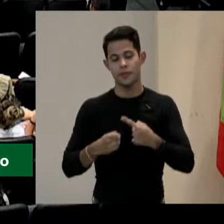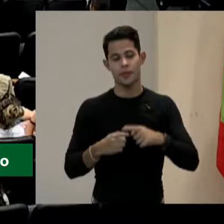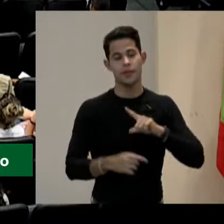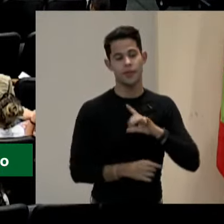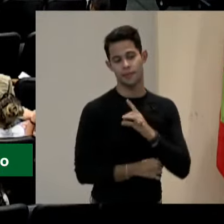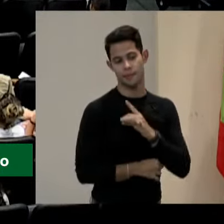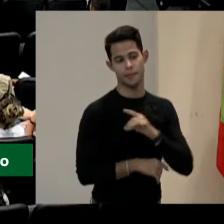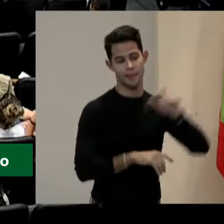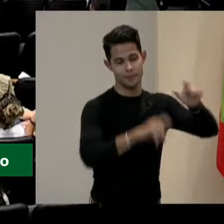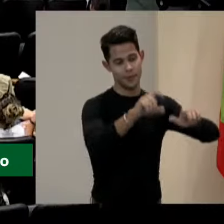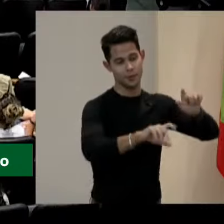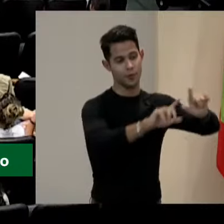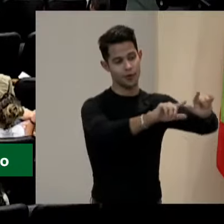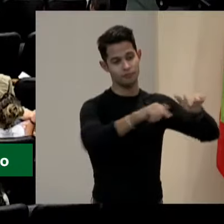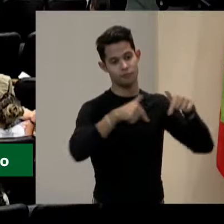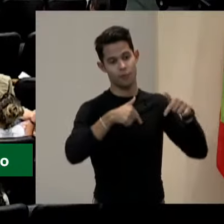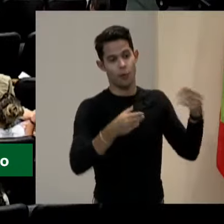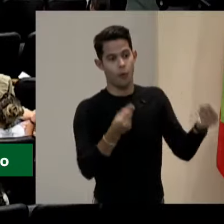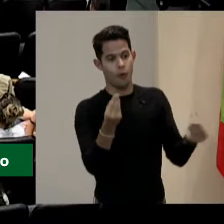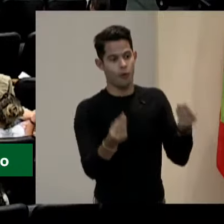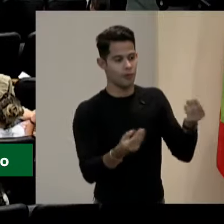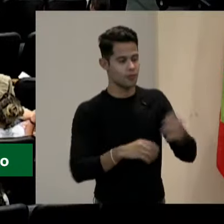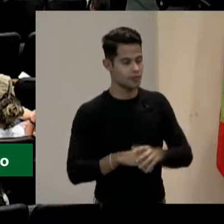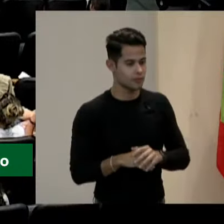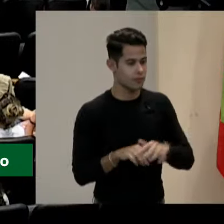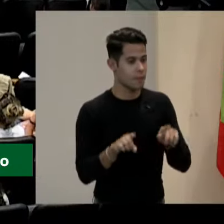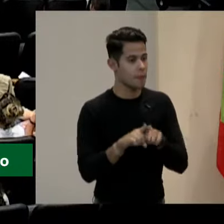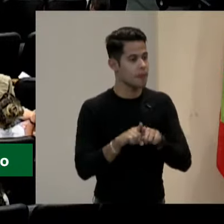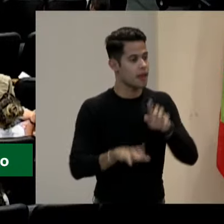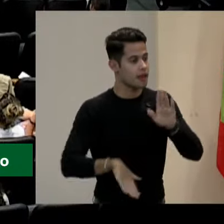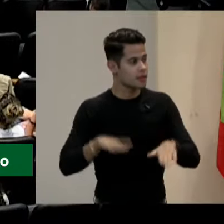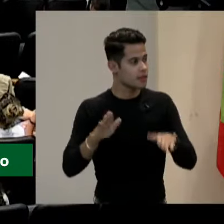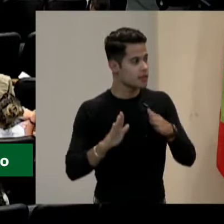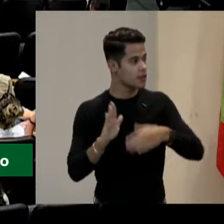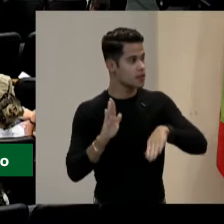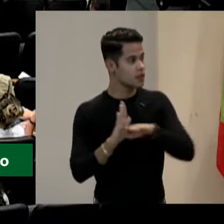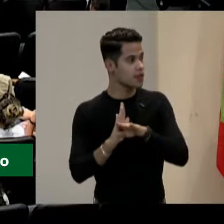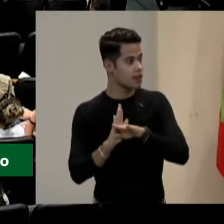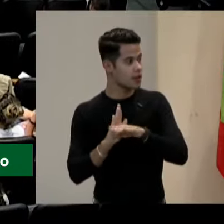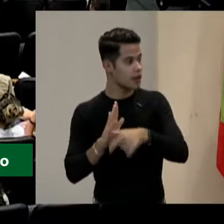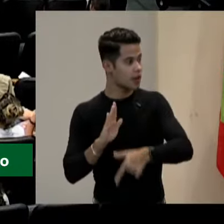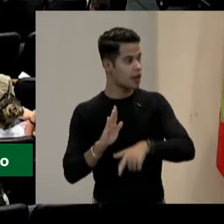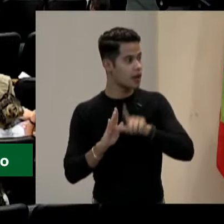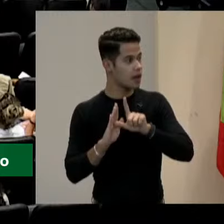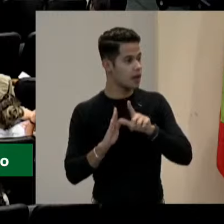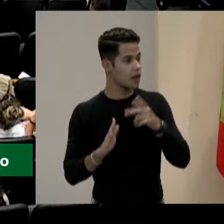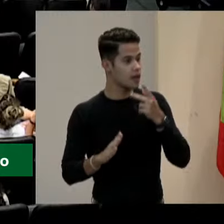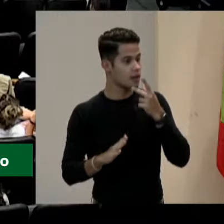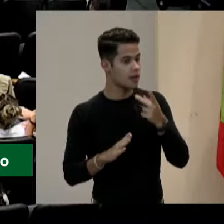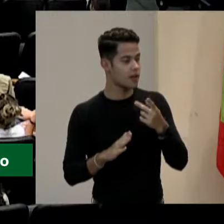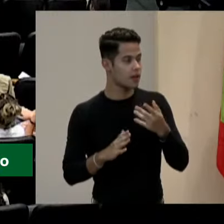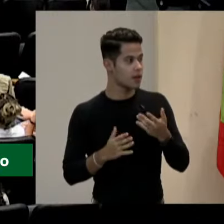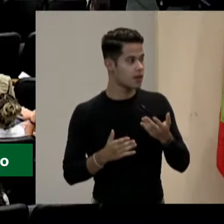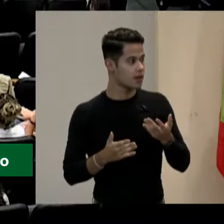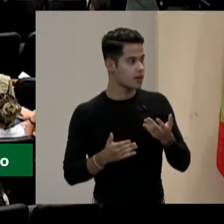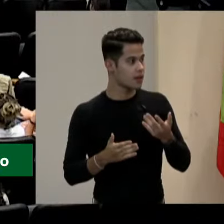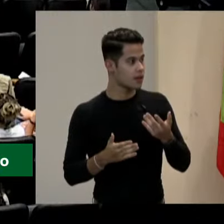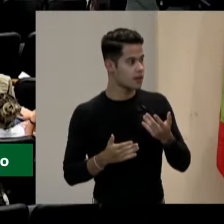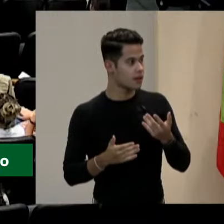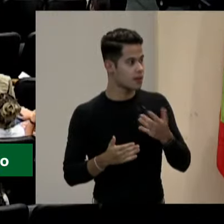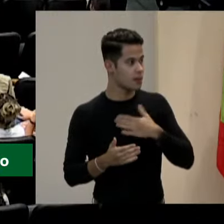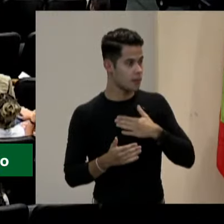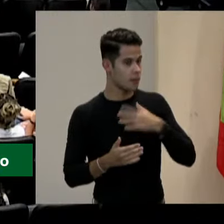pessoas. E nós estávamos lá plantando, chegamos mais cedo, eu só escutei, corre, Tião! E eu corri.